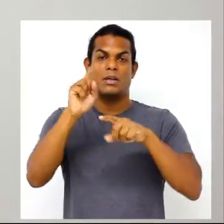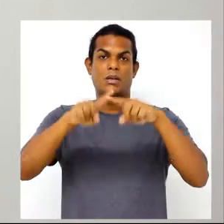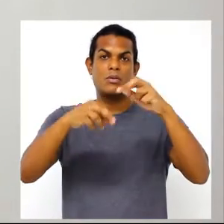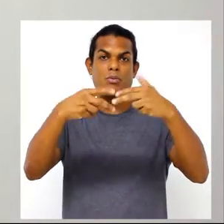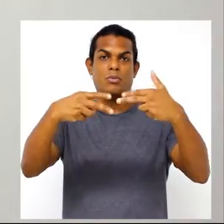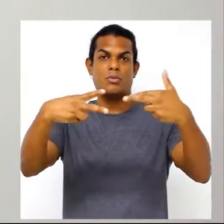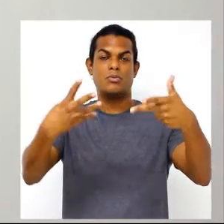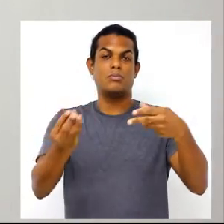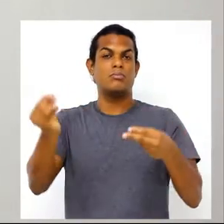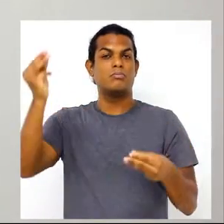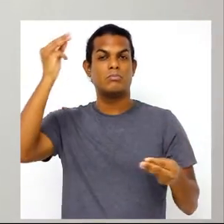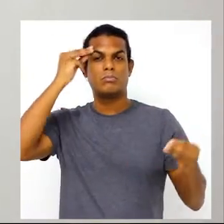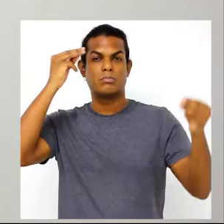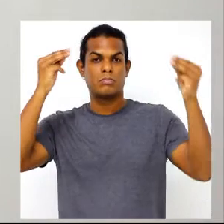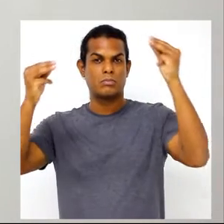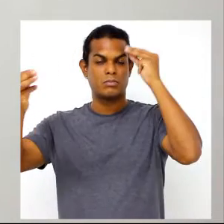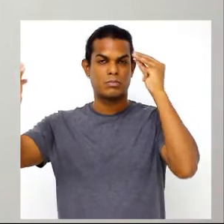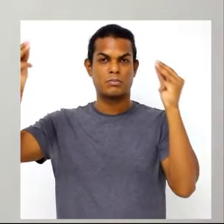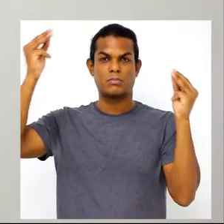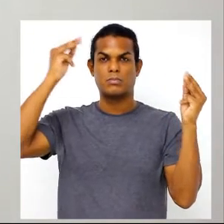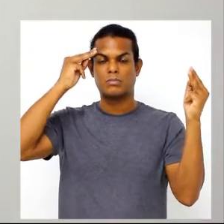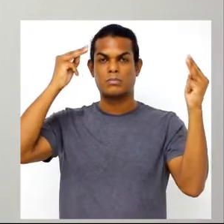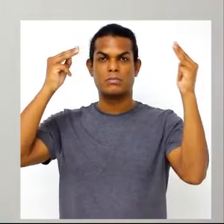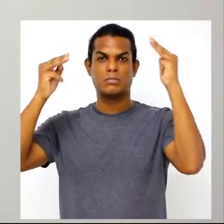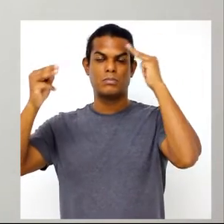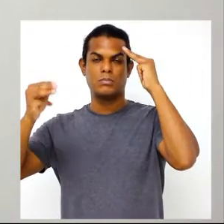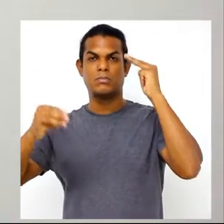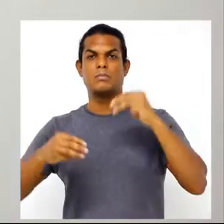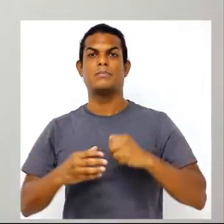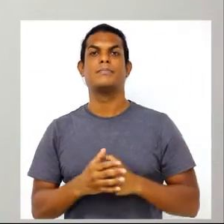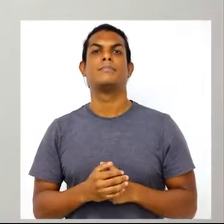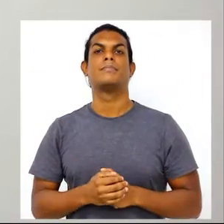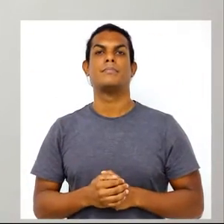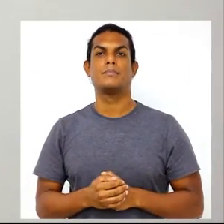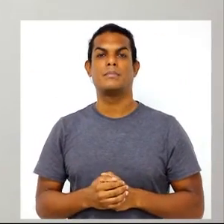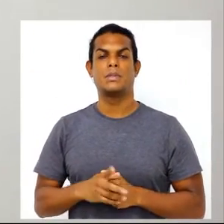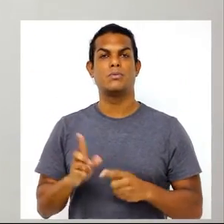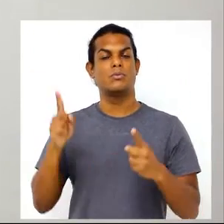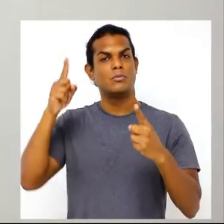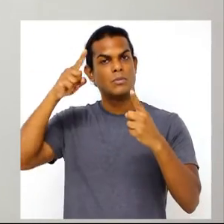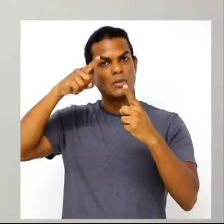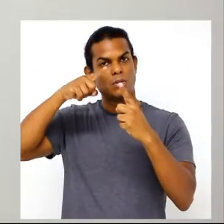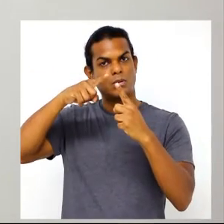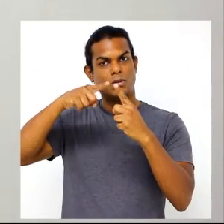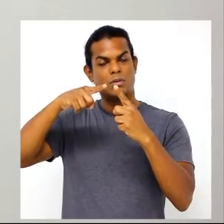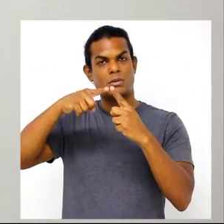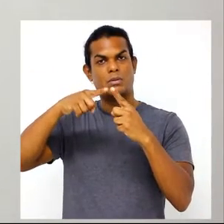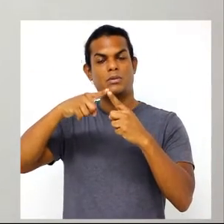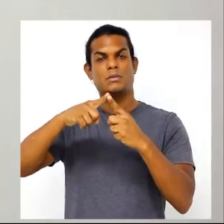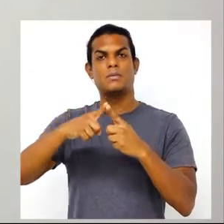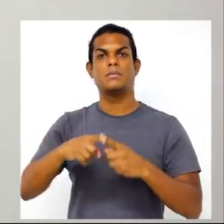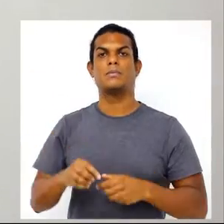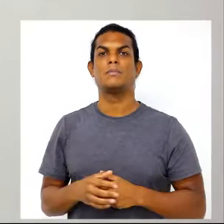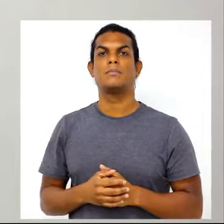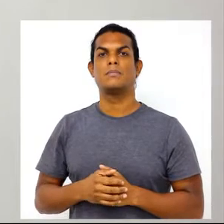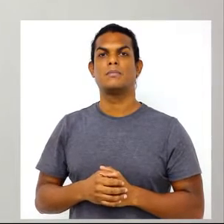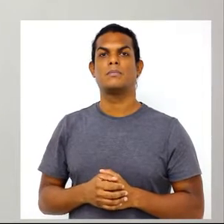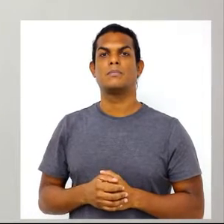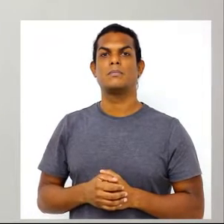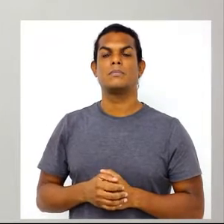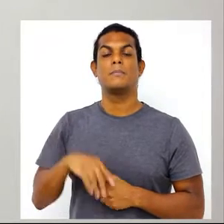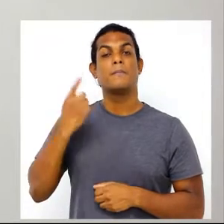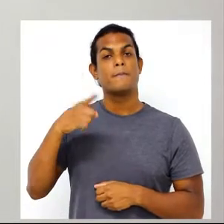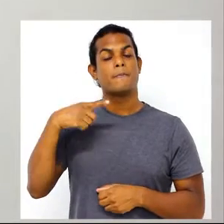produto esteja na mente das pessoas. Então, essa reiteração por repetição, ela tem esse objetivo,